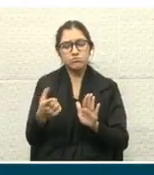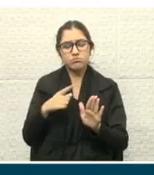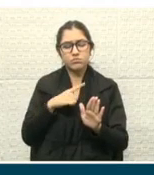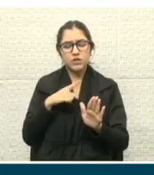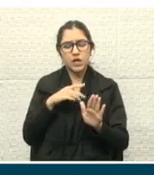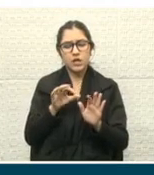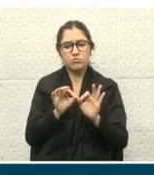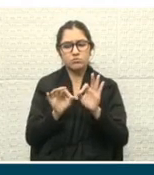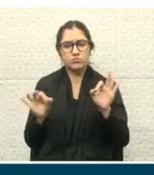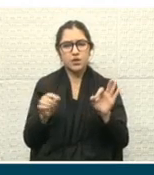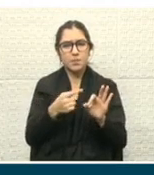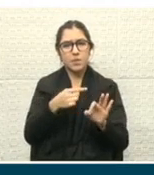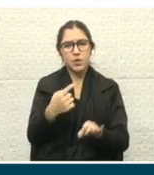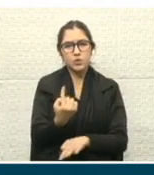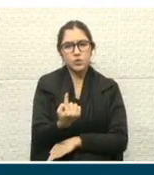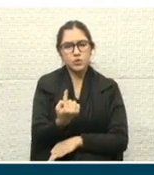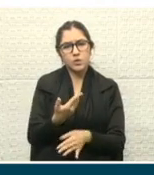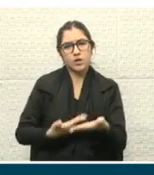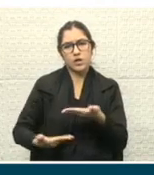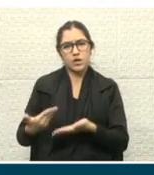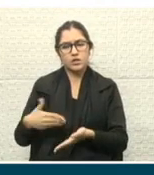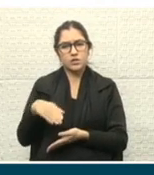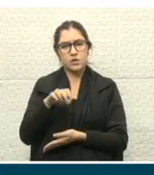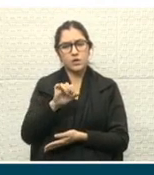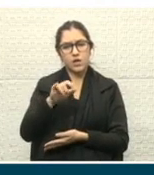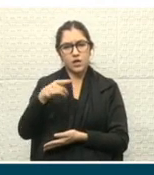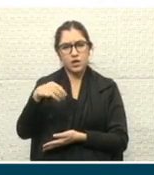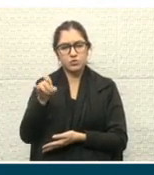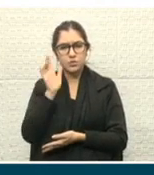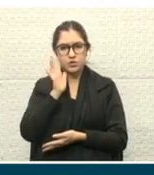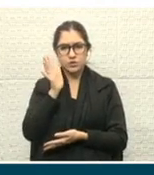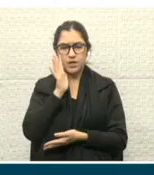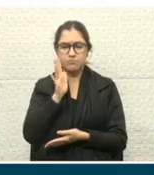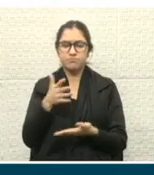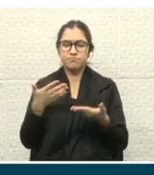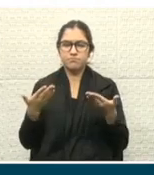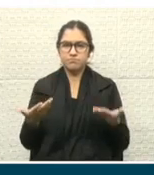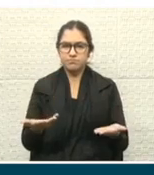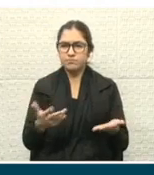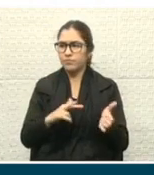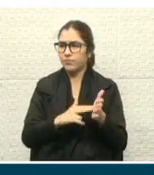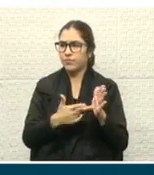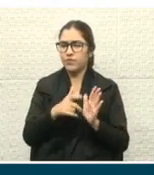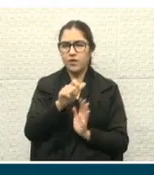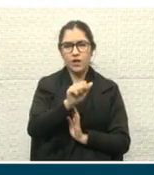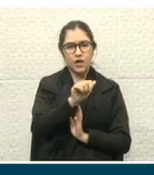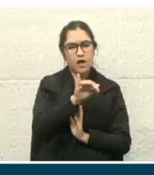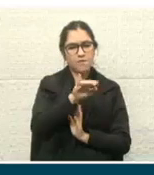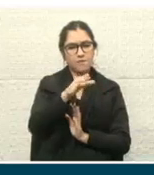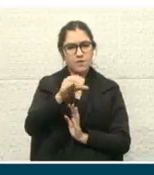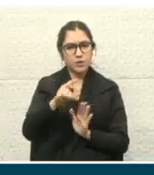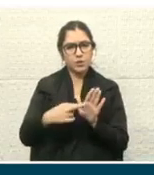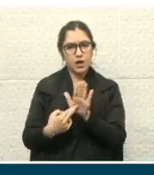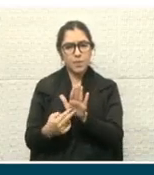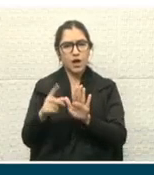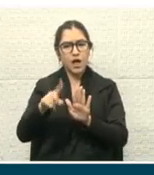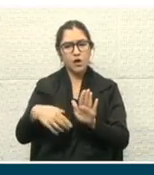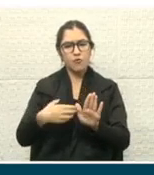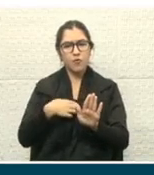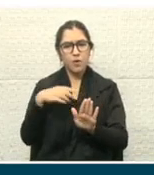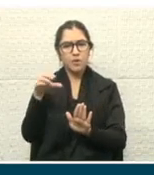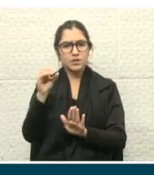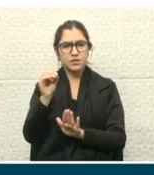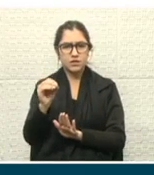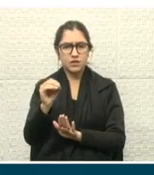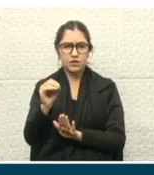um deslocamento de menos 1 em relação ao eixo imaginário. Logo, o afixo que o representa é da forma